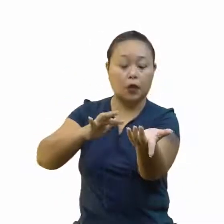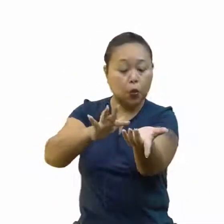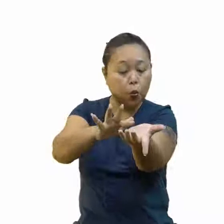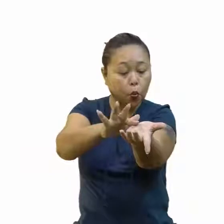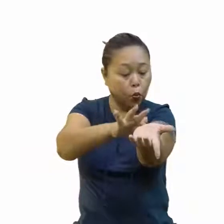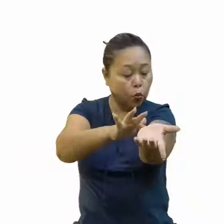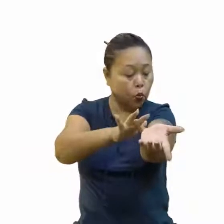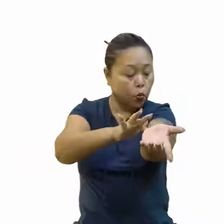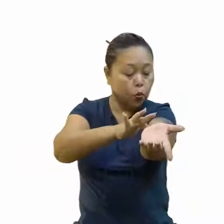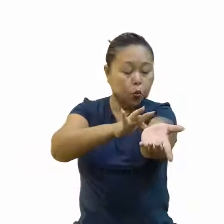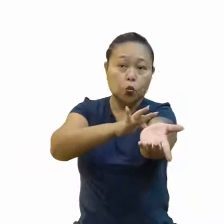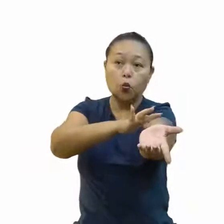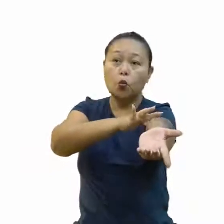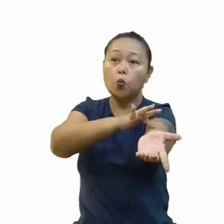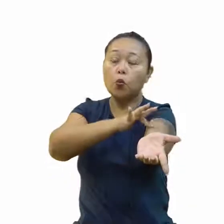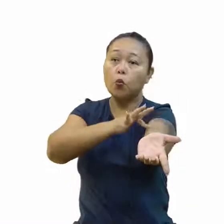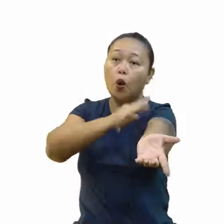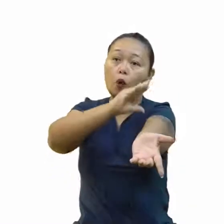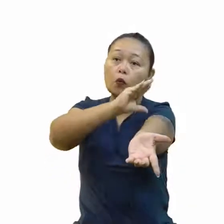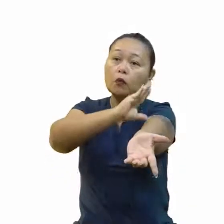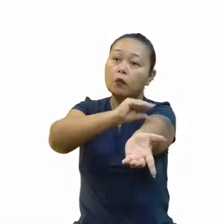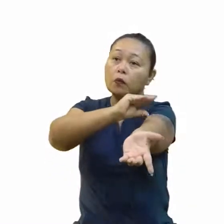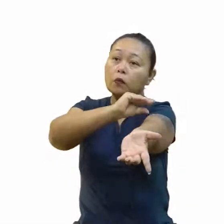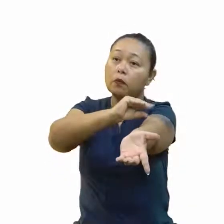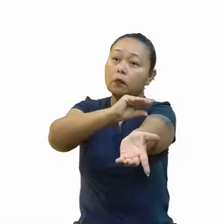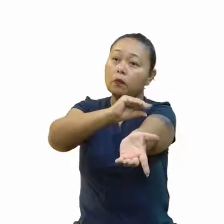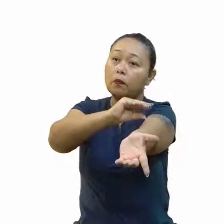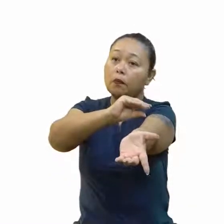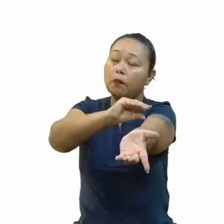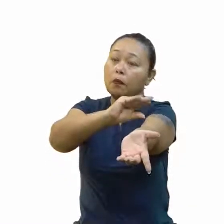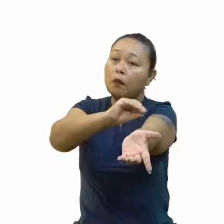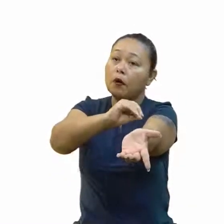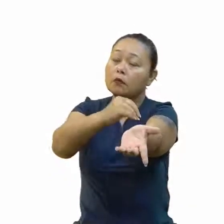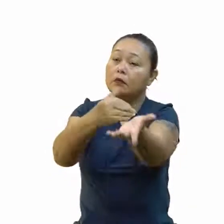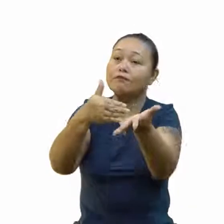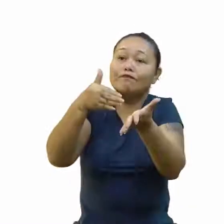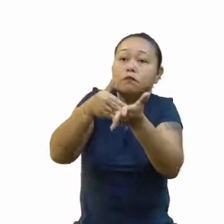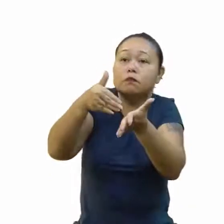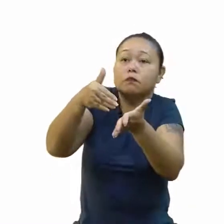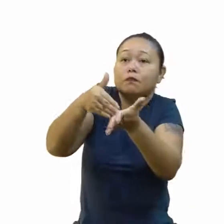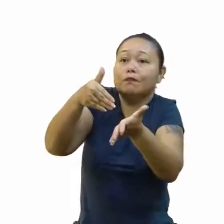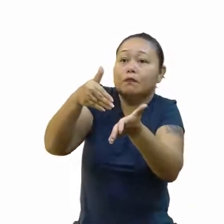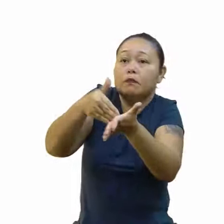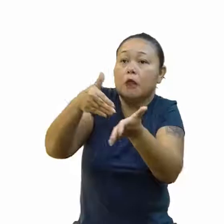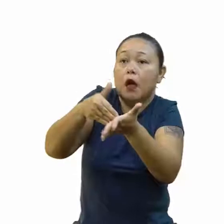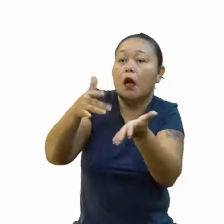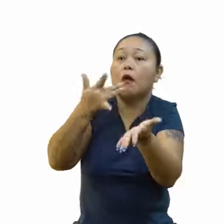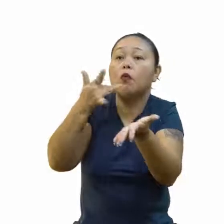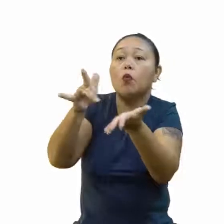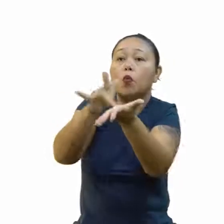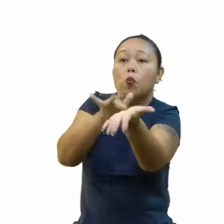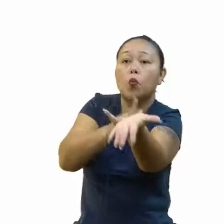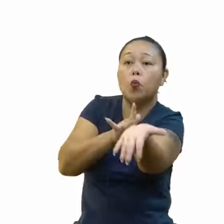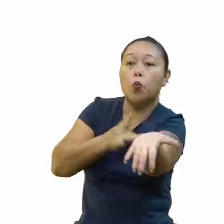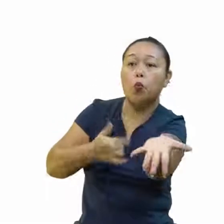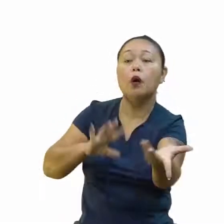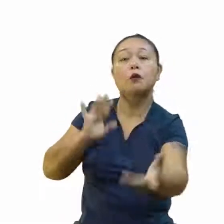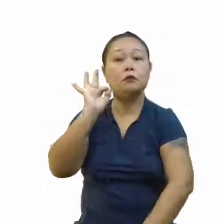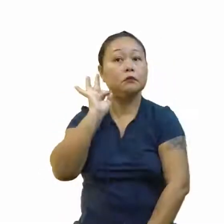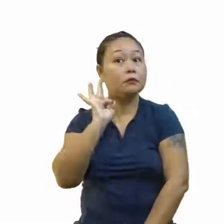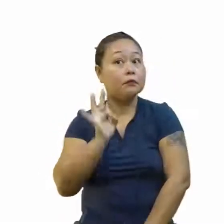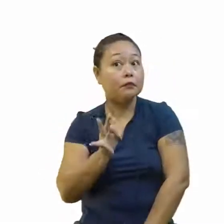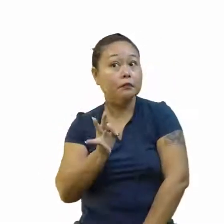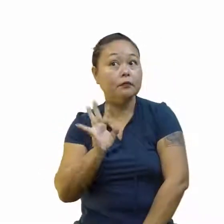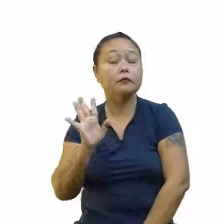tem a formação de placas de gordura, que vão obstruir ali a passagem do sangue, certo? Então, quando eu falo